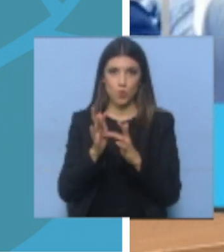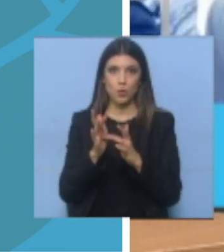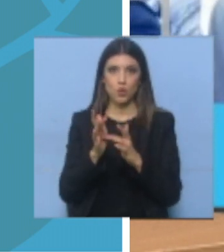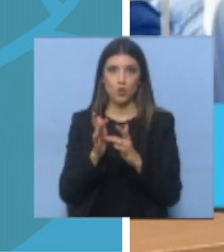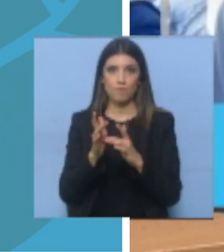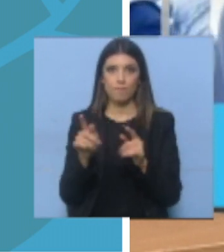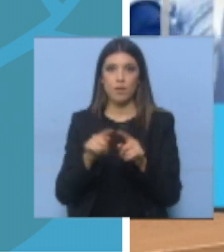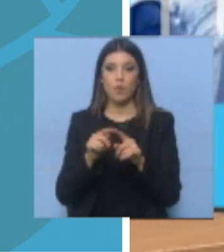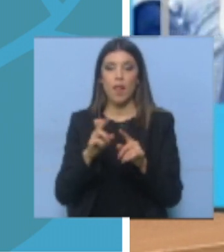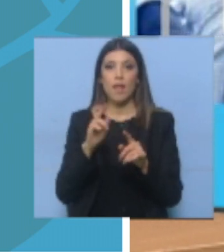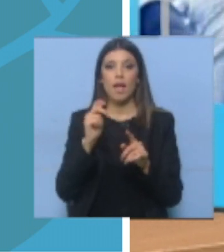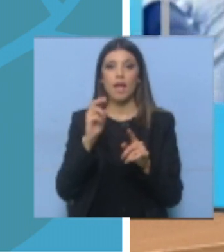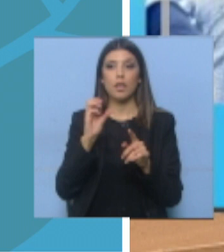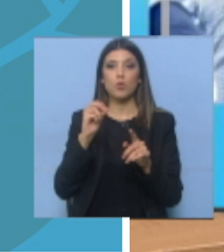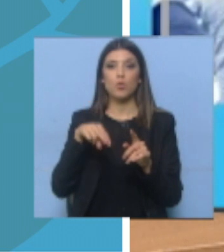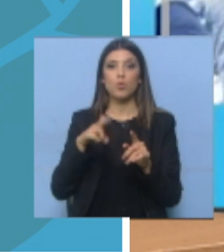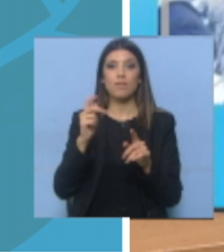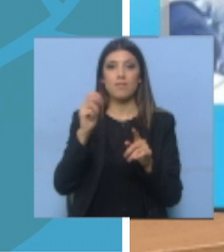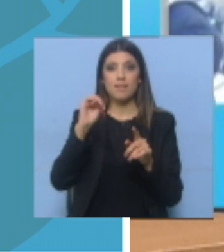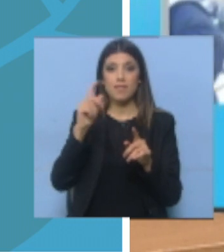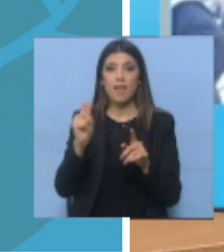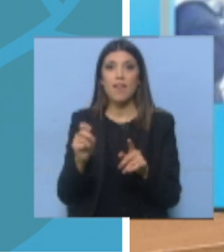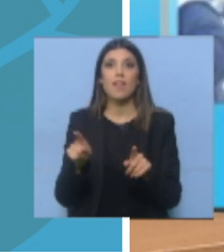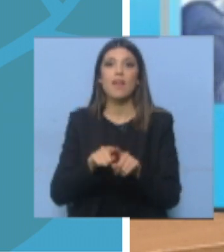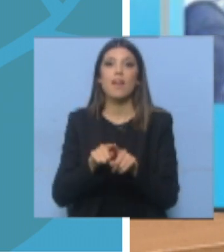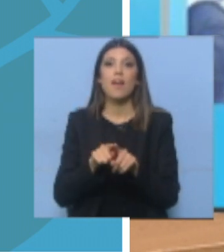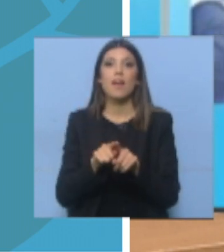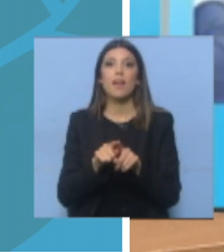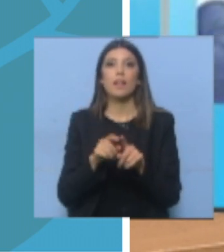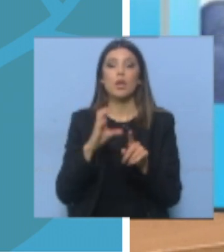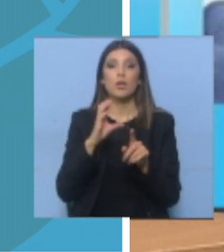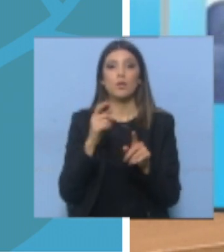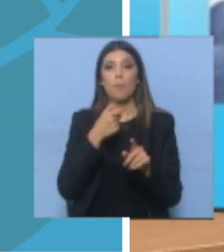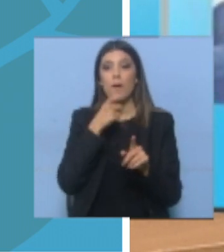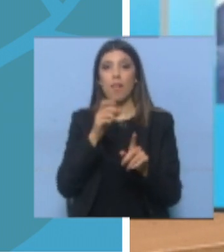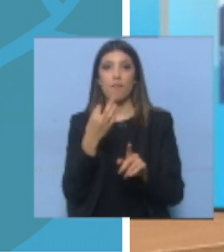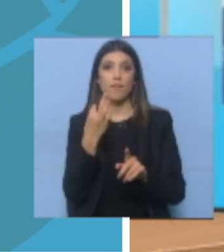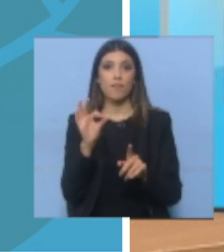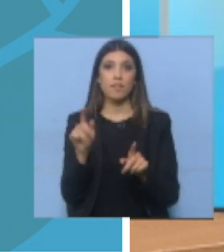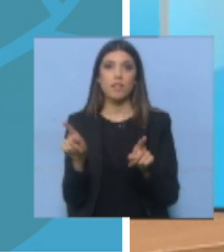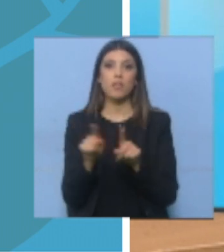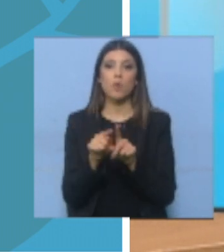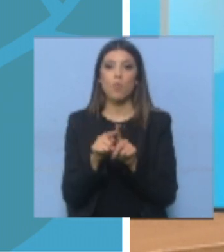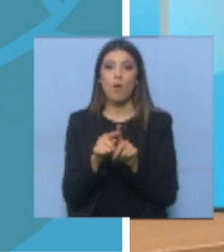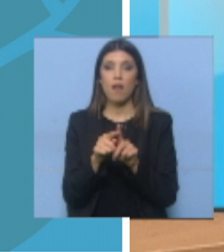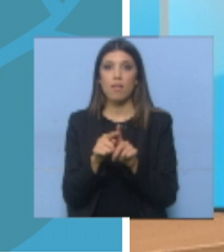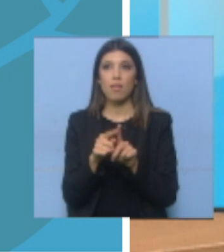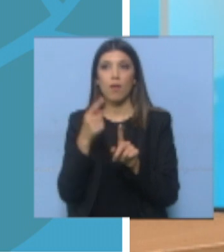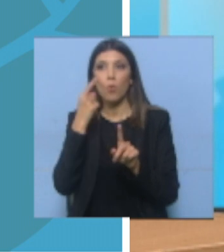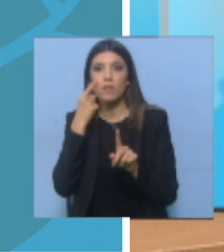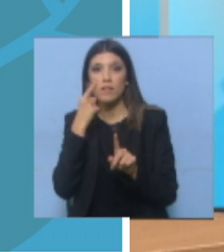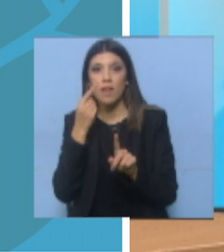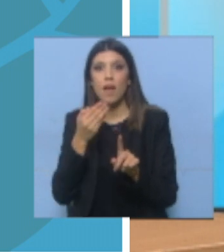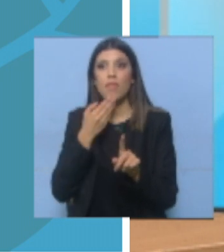para a etimologia da palavra em francês, connaître, nascer, à medida que conhece, vai nascendo de novo, um pouco como